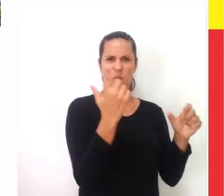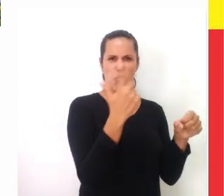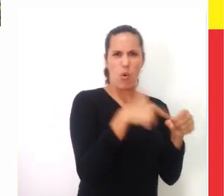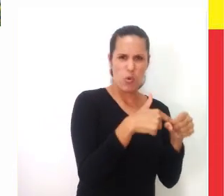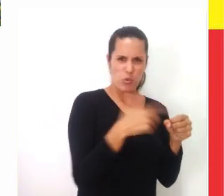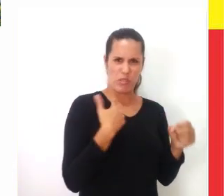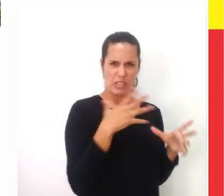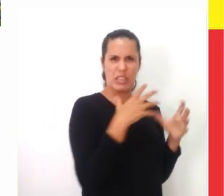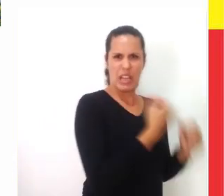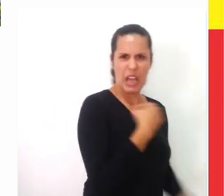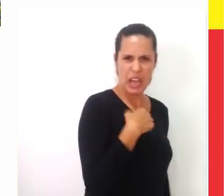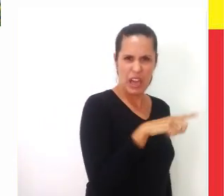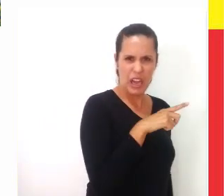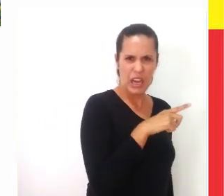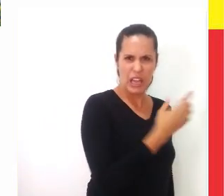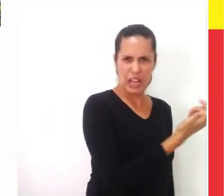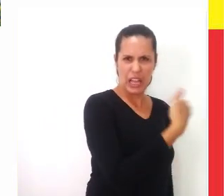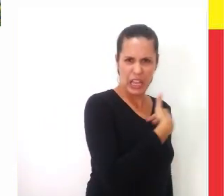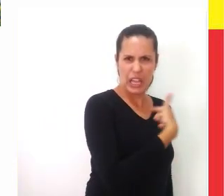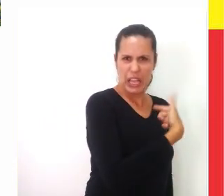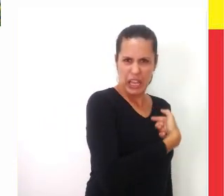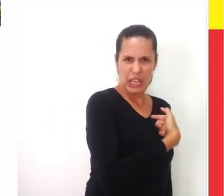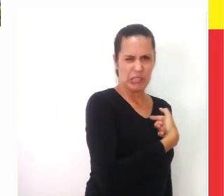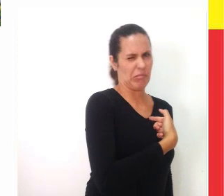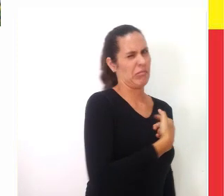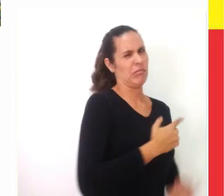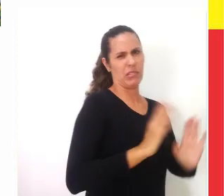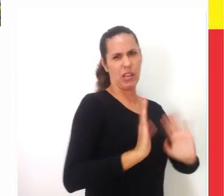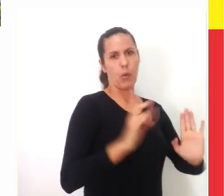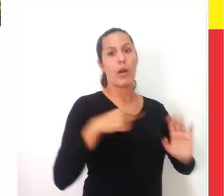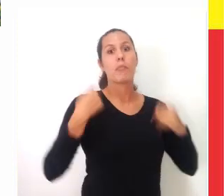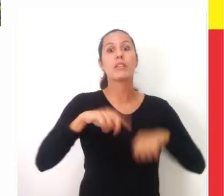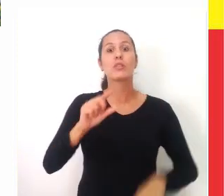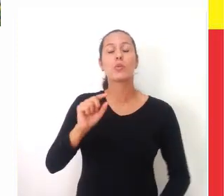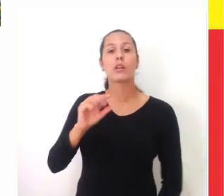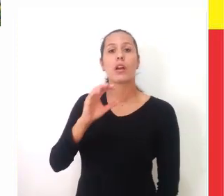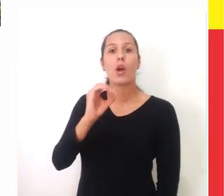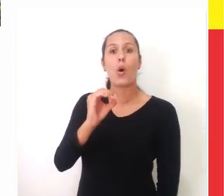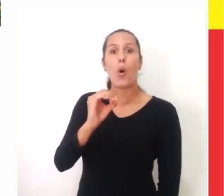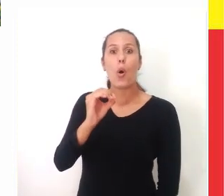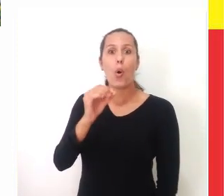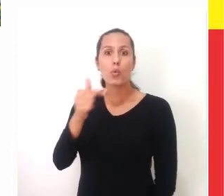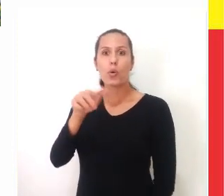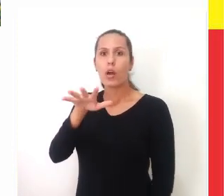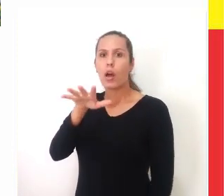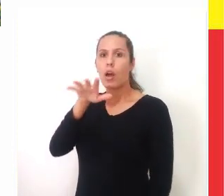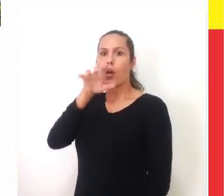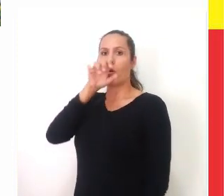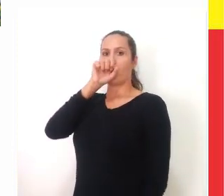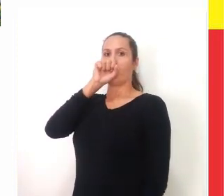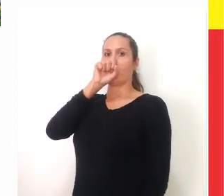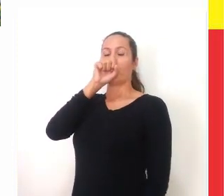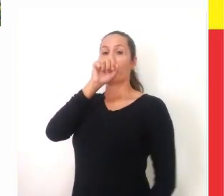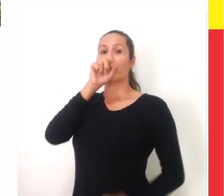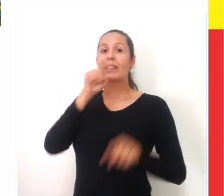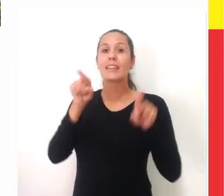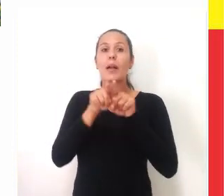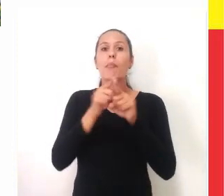gente faz o que, Dantas? A gente precisa de O2 e a gente precisa